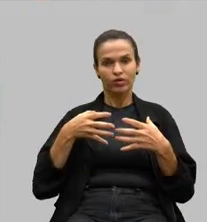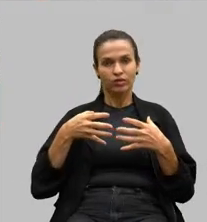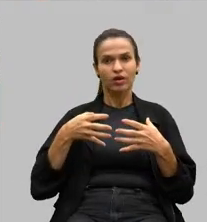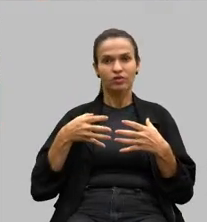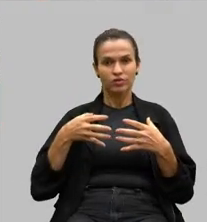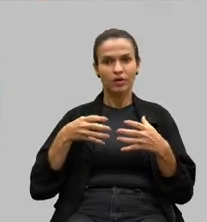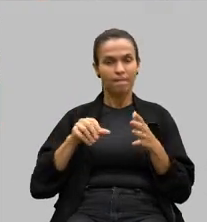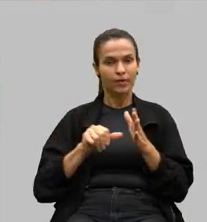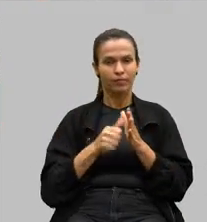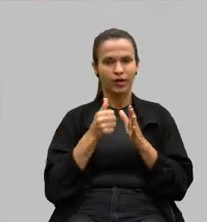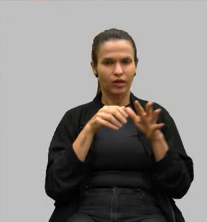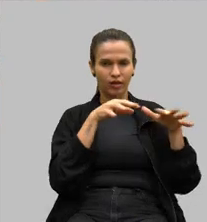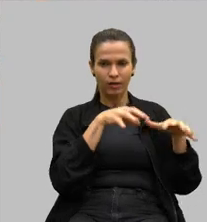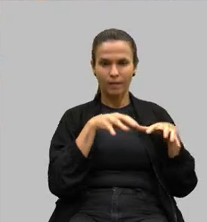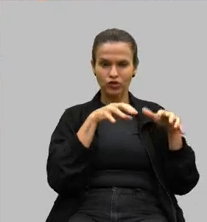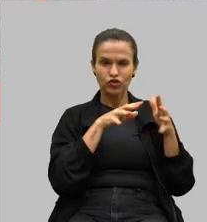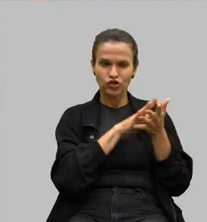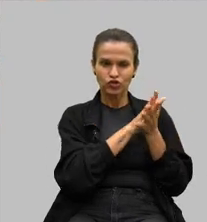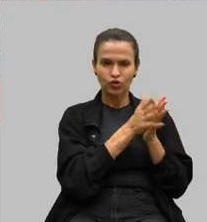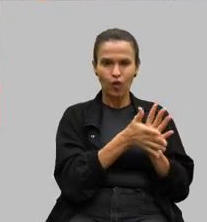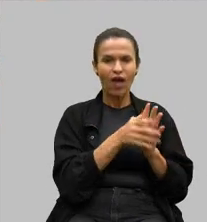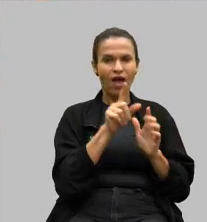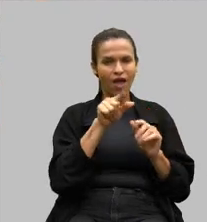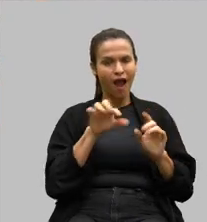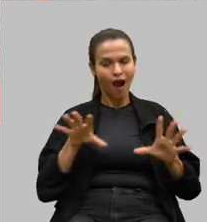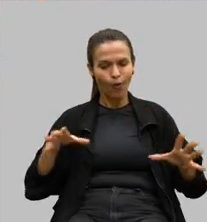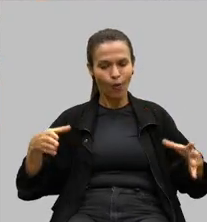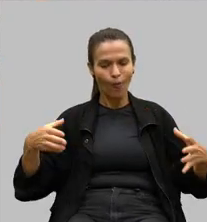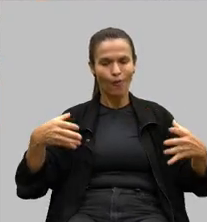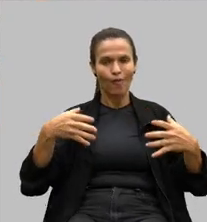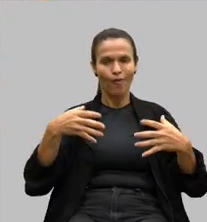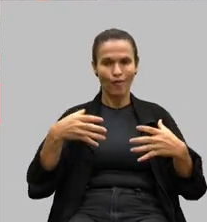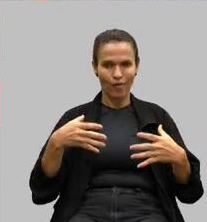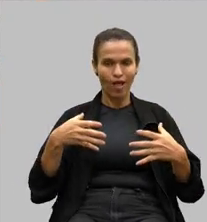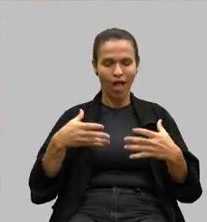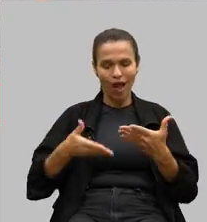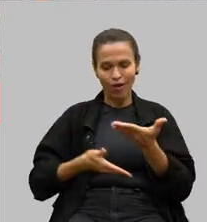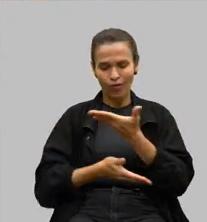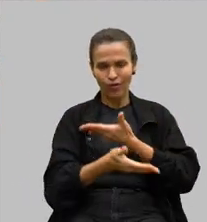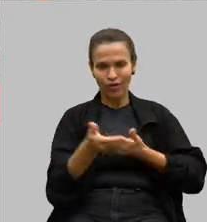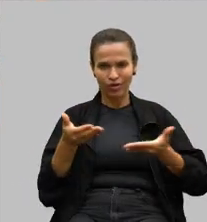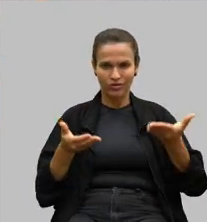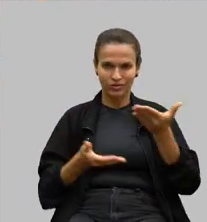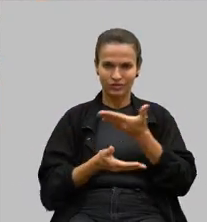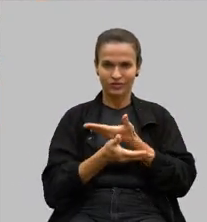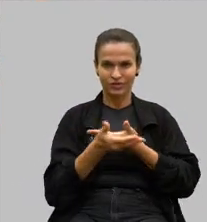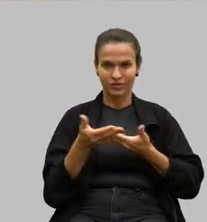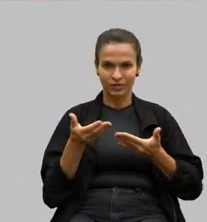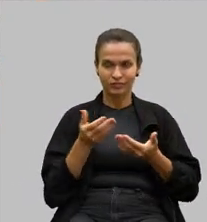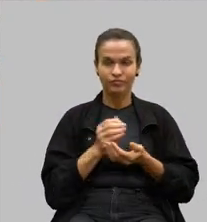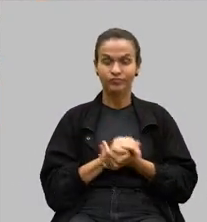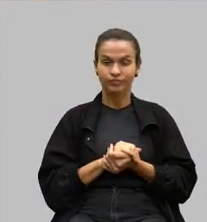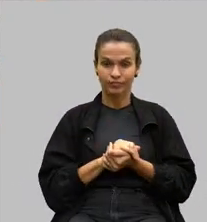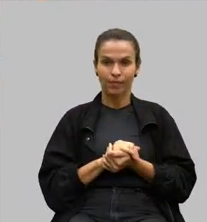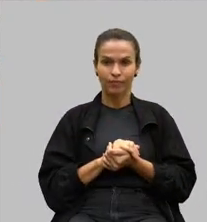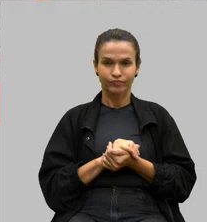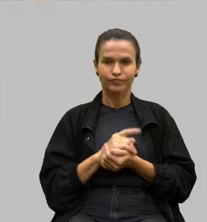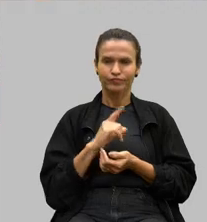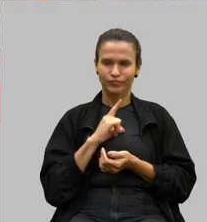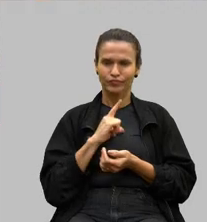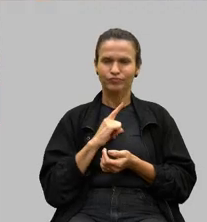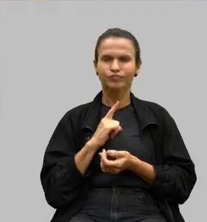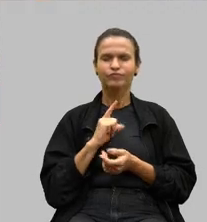coisa que a mineração destrói é a comunidade é a coletividade Então a gente tem muito